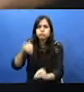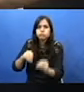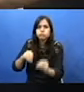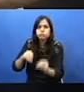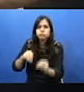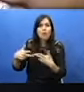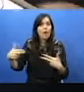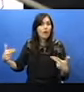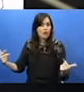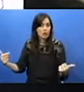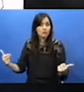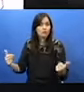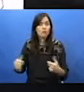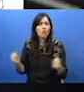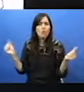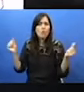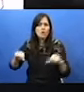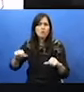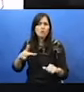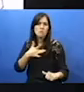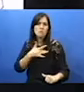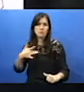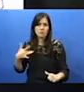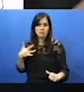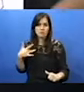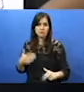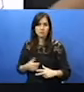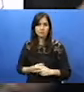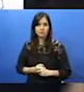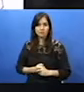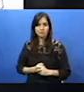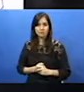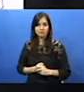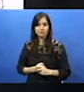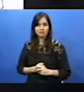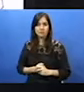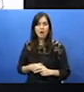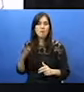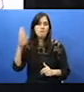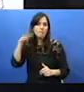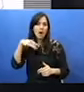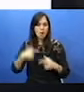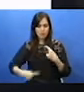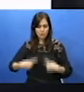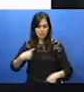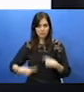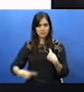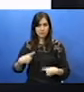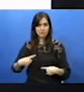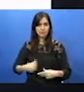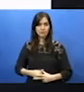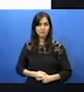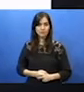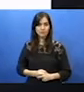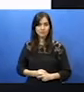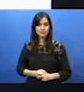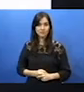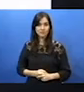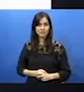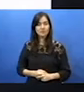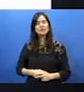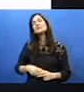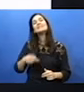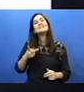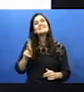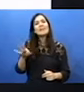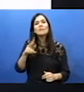vários componentes químicos, todos eles fazendo mal ao nosso organismo. Então, sempre